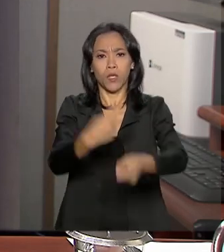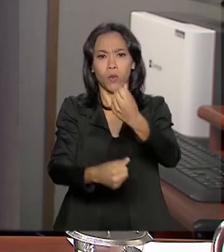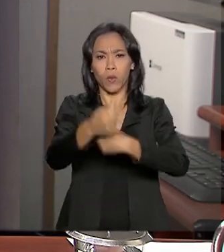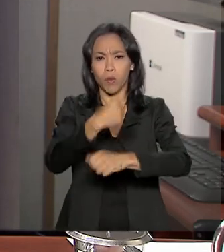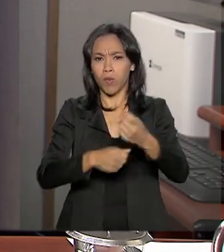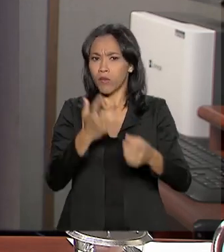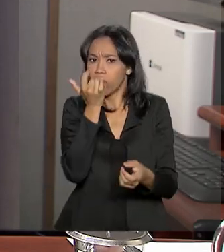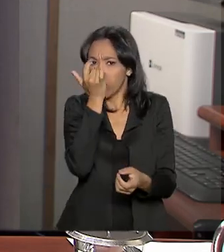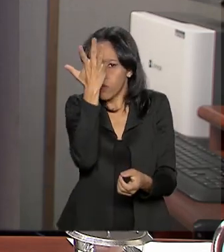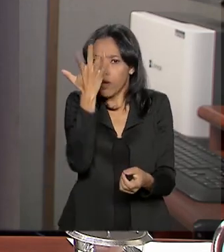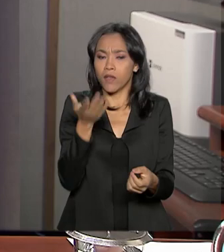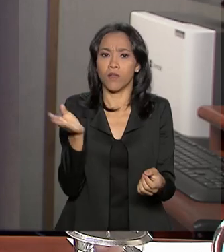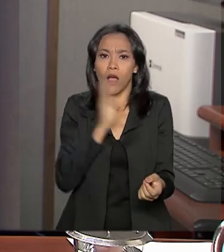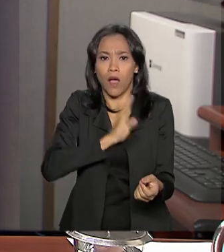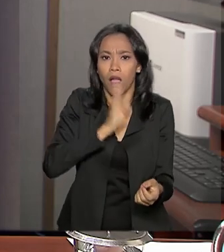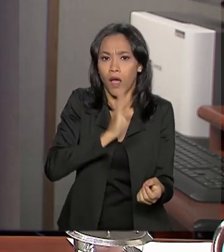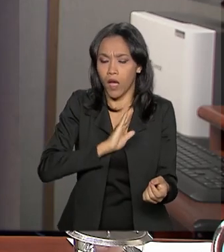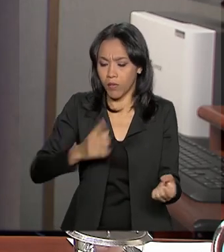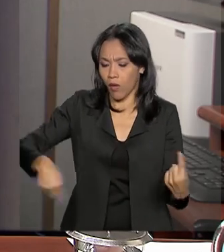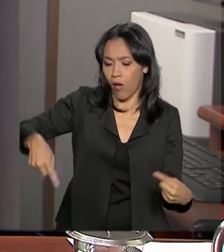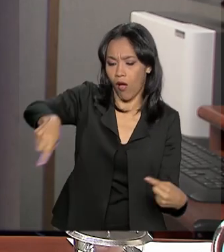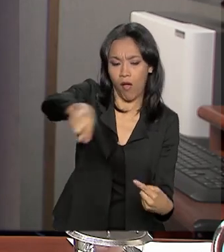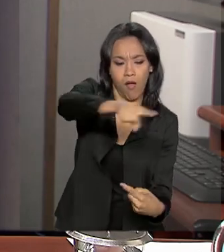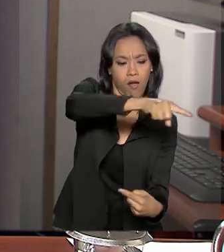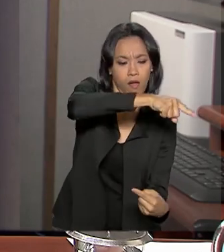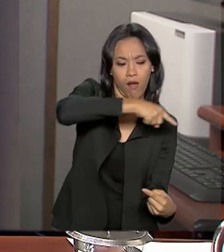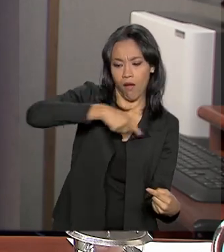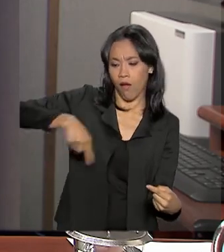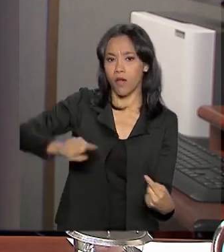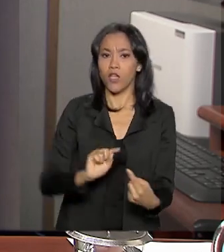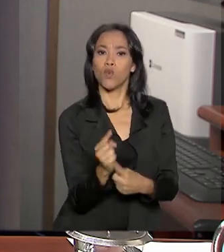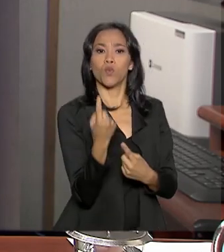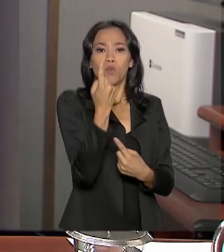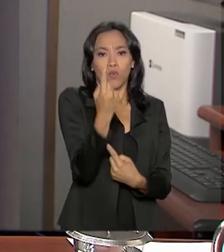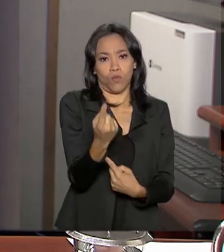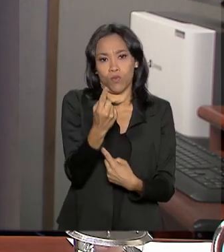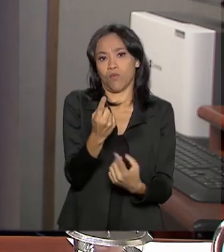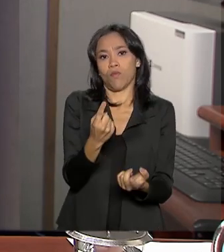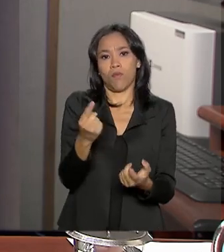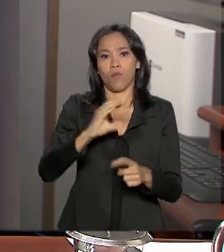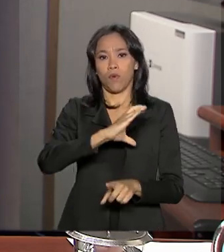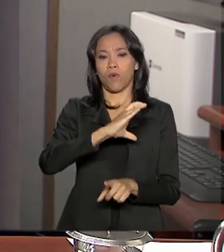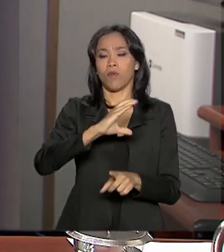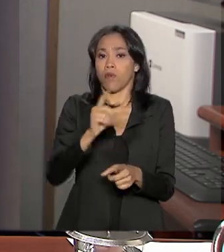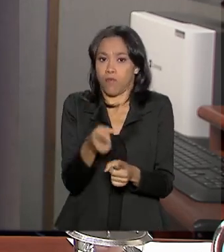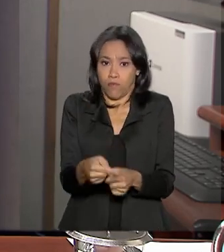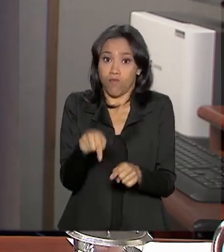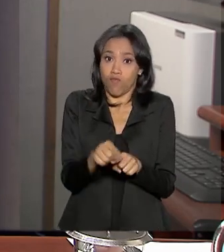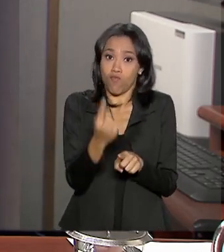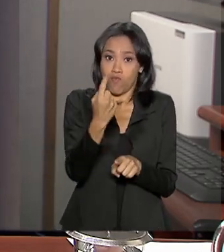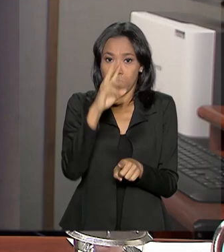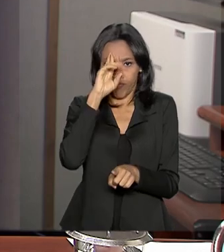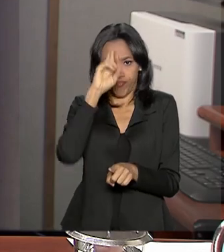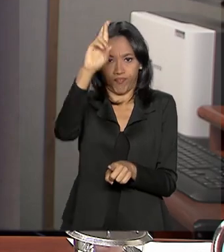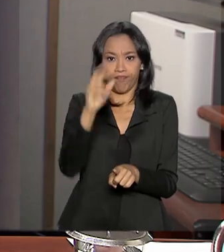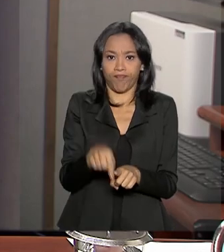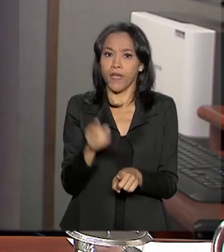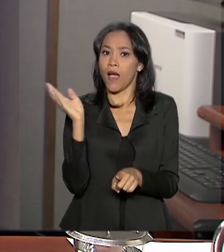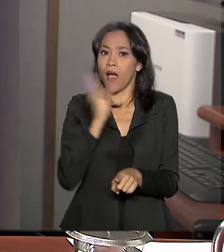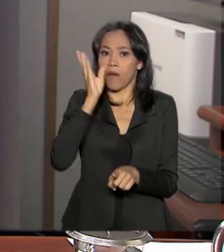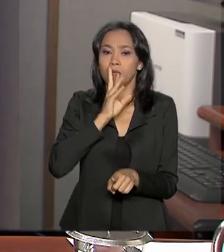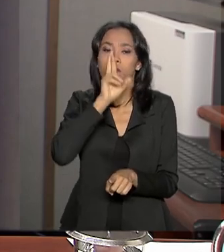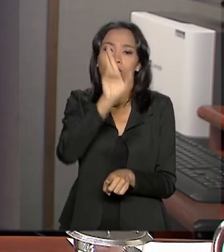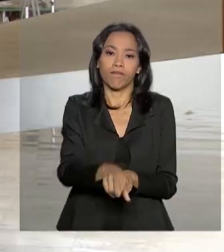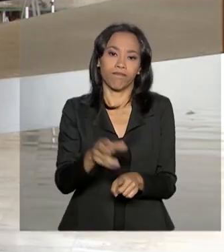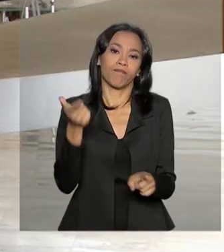tramitam mais rápido e há um comando único do ministro Paulo Guedes para que a decisão seja tomada de forma mais rápida